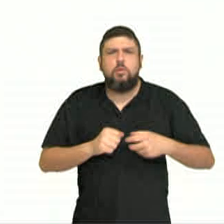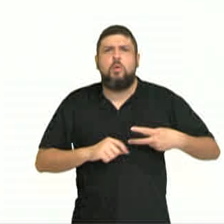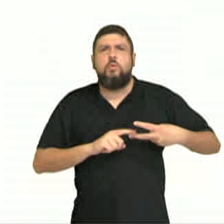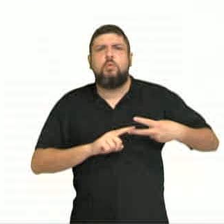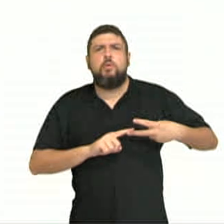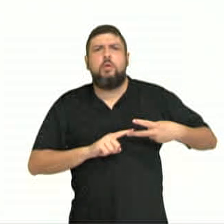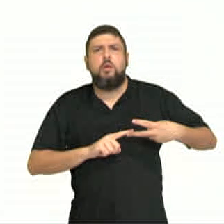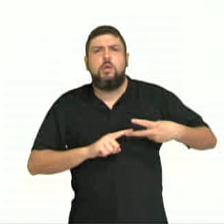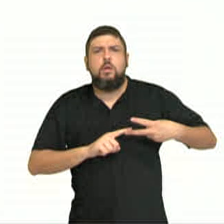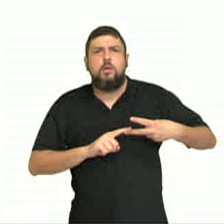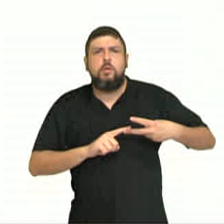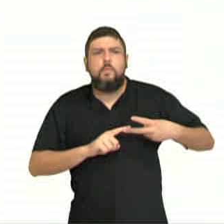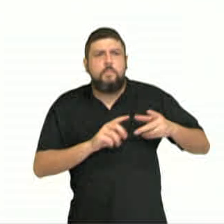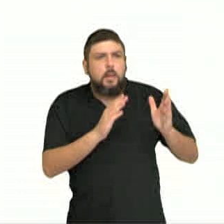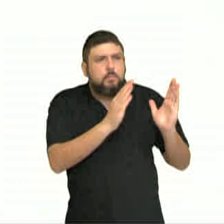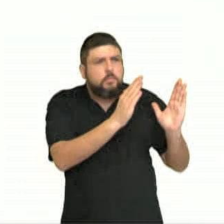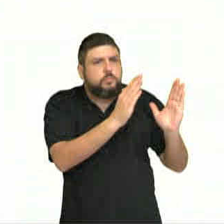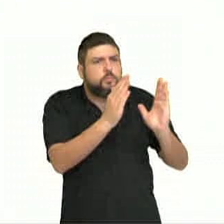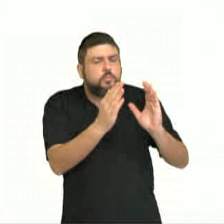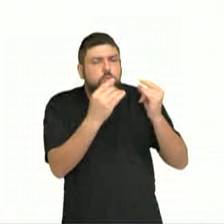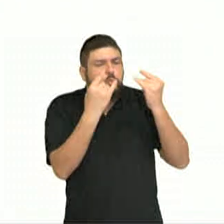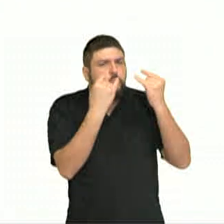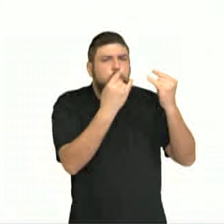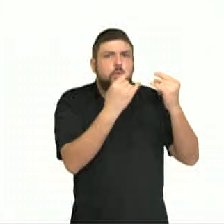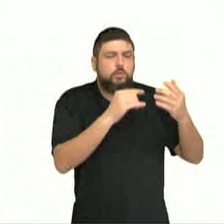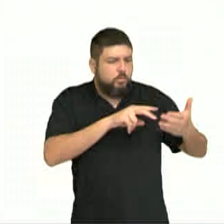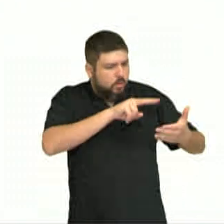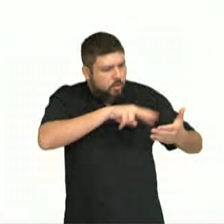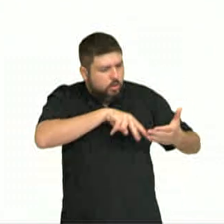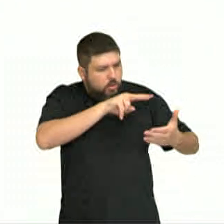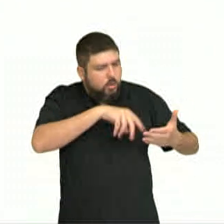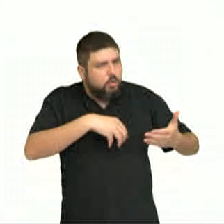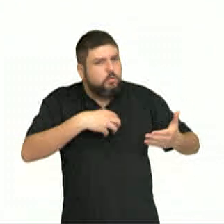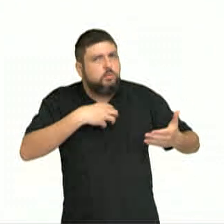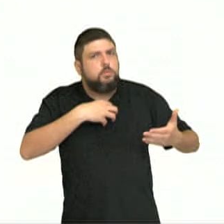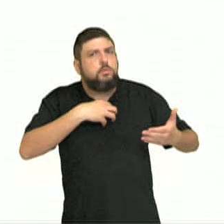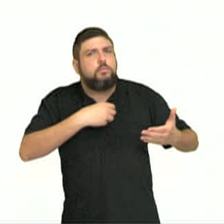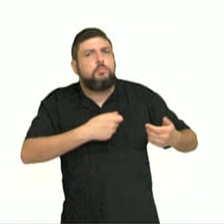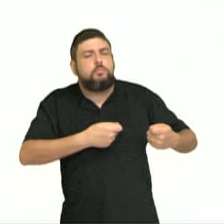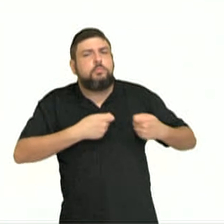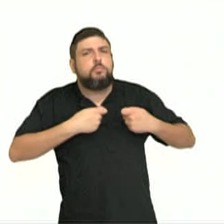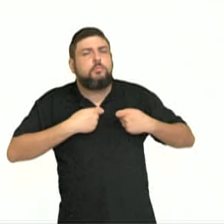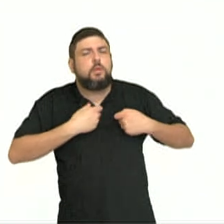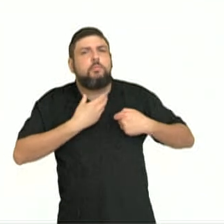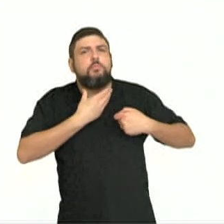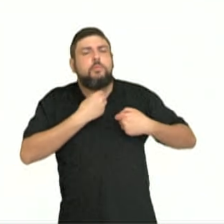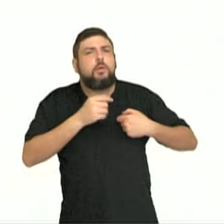Isso já desperta no leitor o quê? A vontade de assistir.